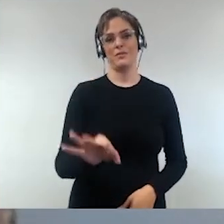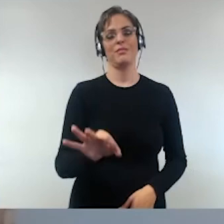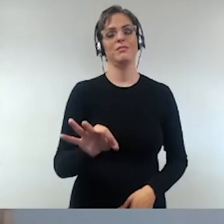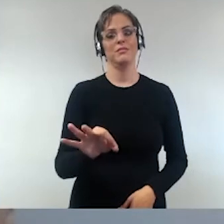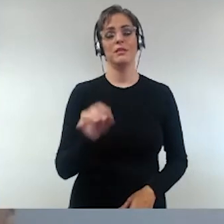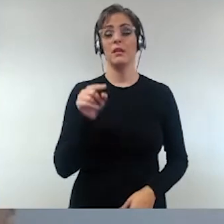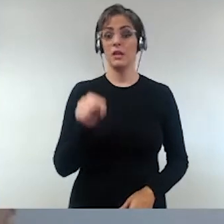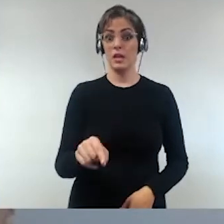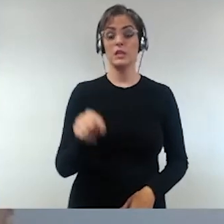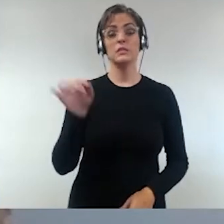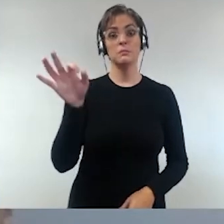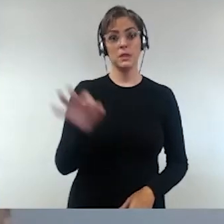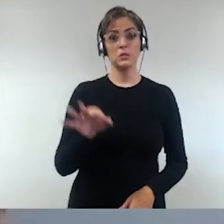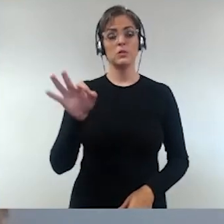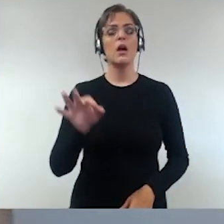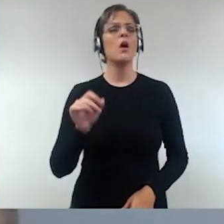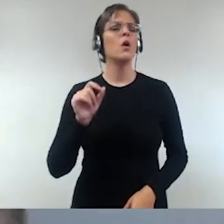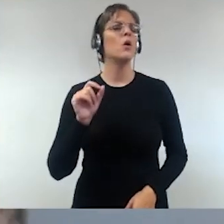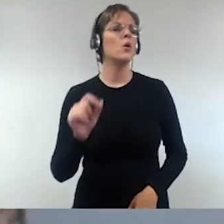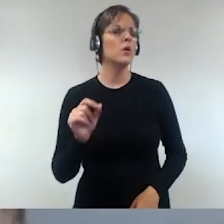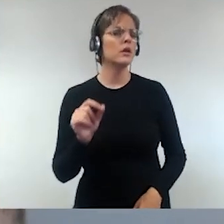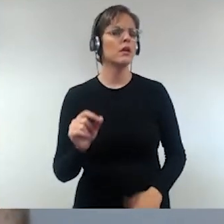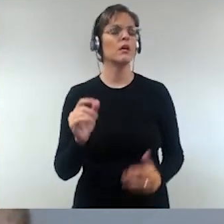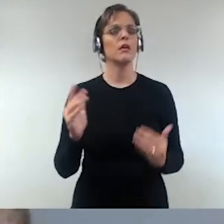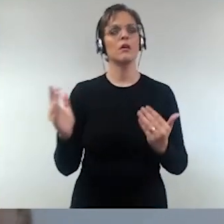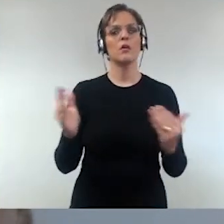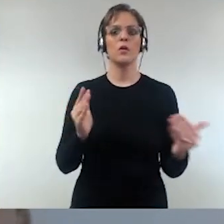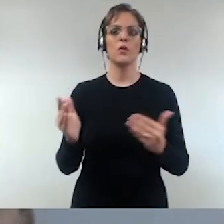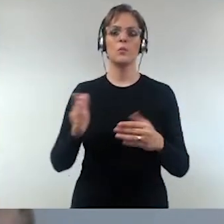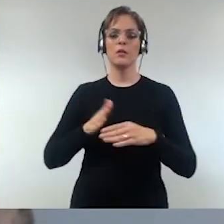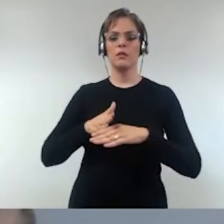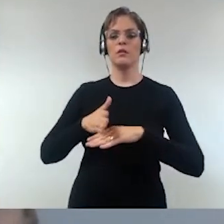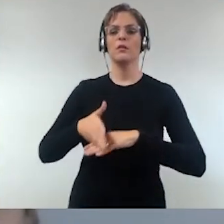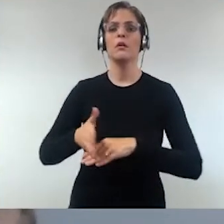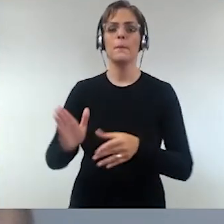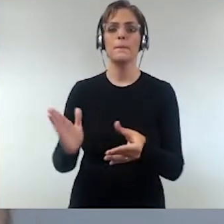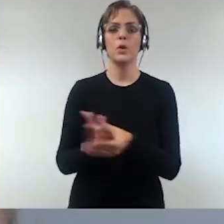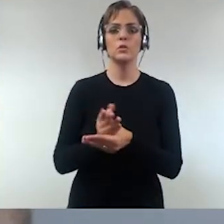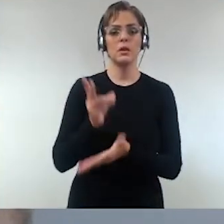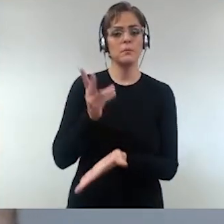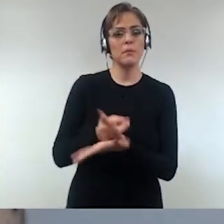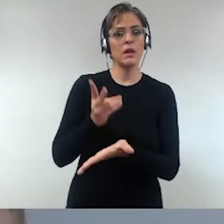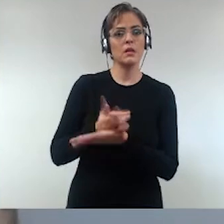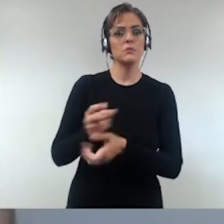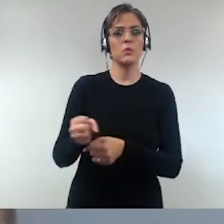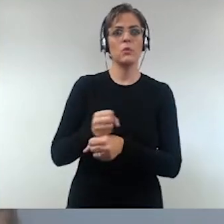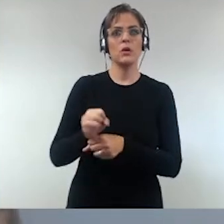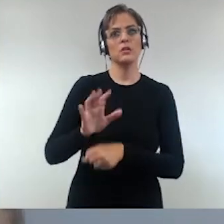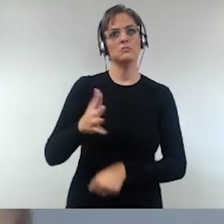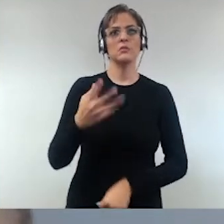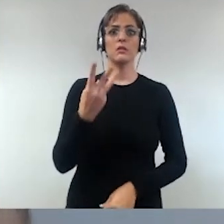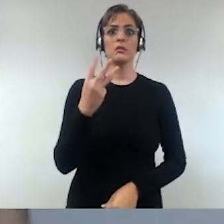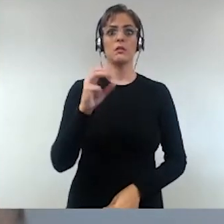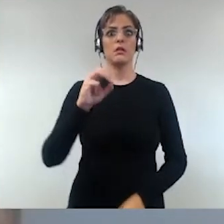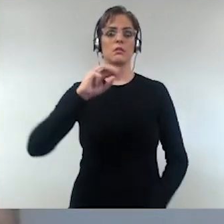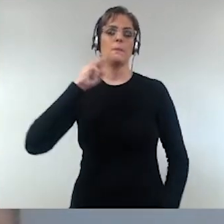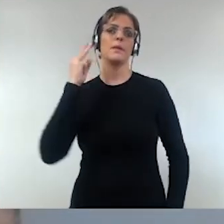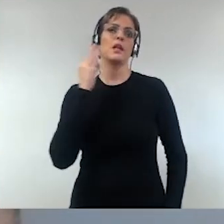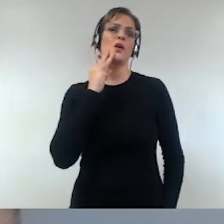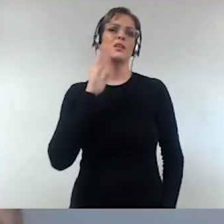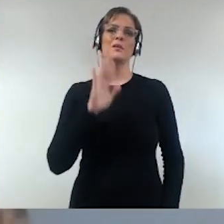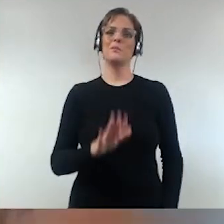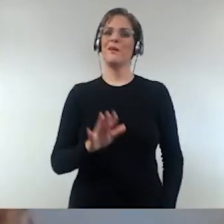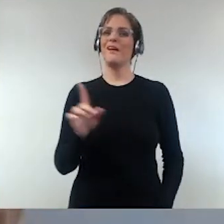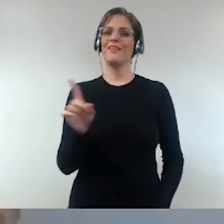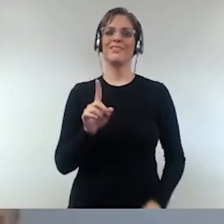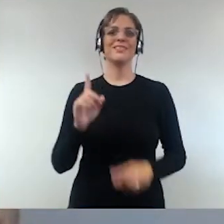esse percentual ele é relativo ao número de processos ingressados no ano, que é uma média de 30 milhões. Isso não diz respeito